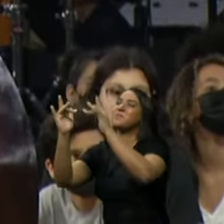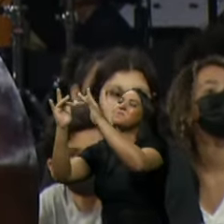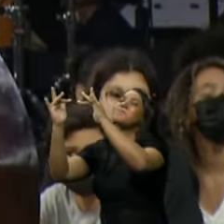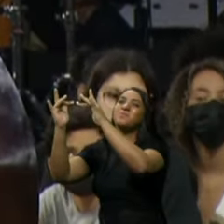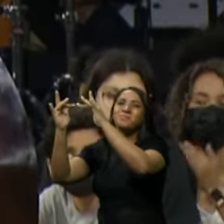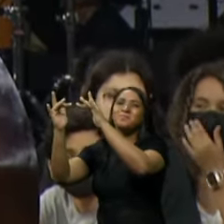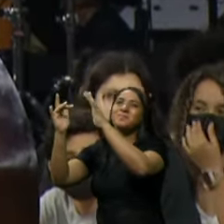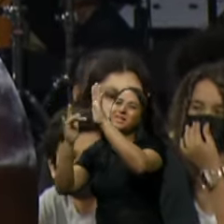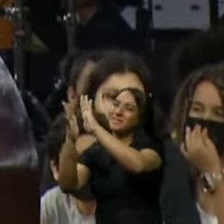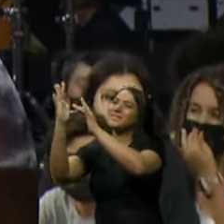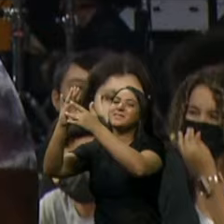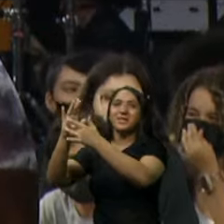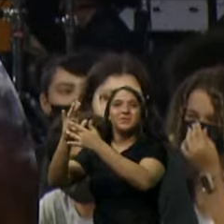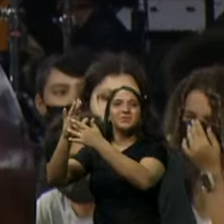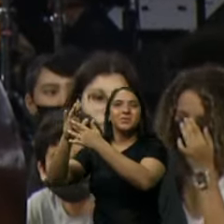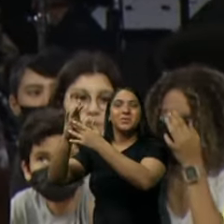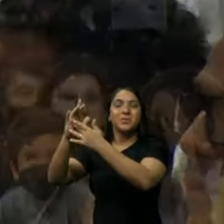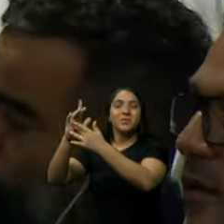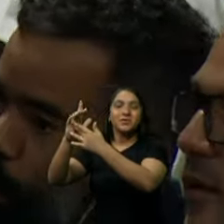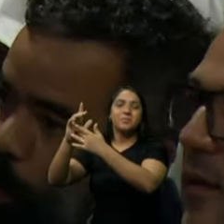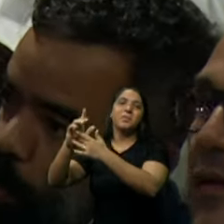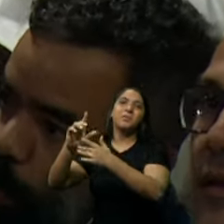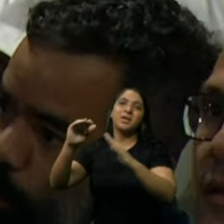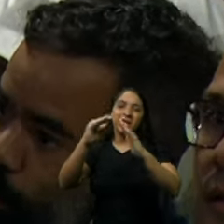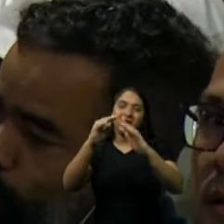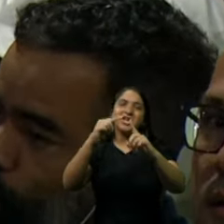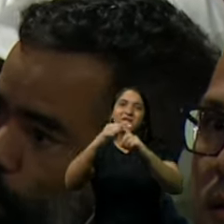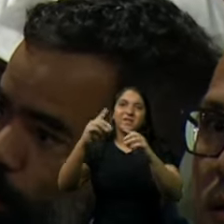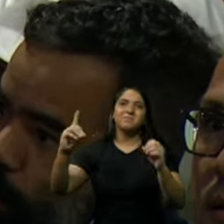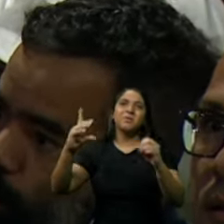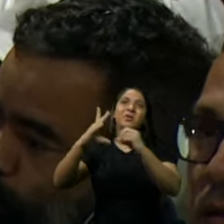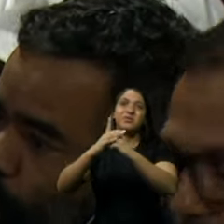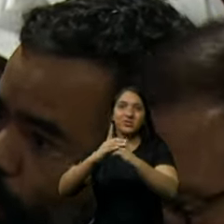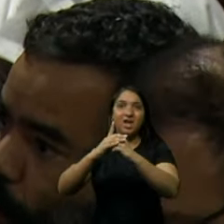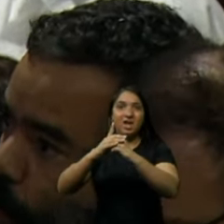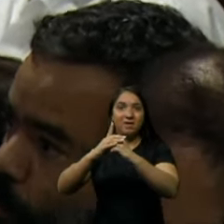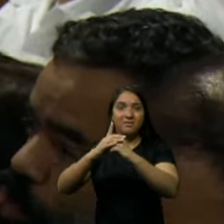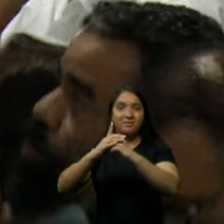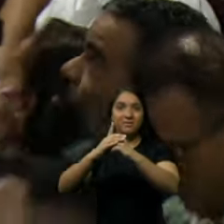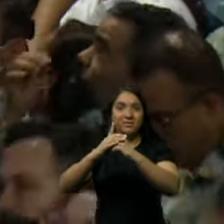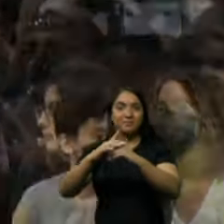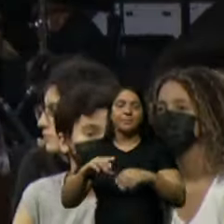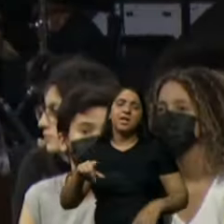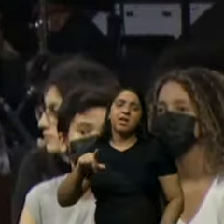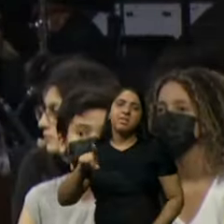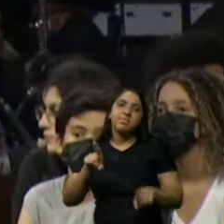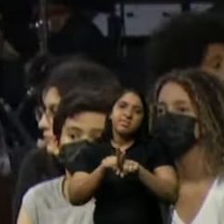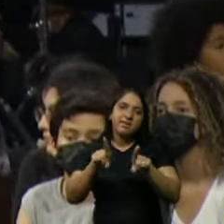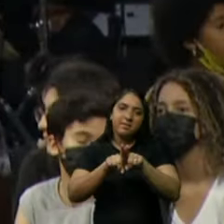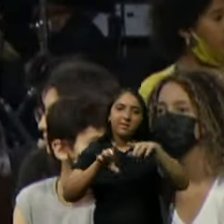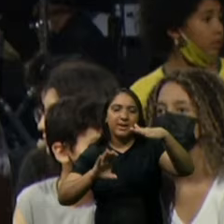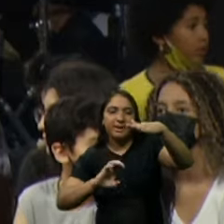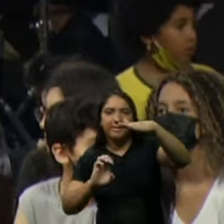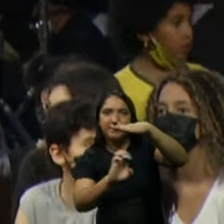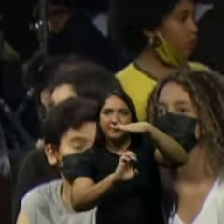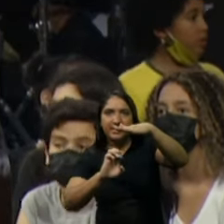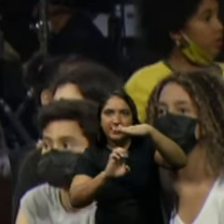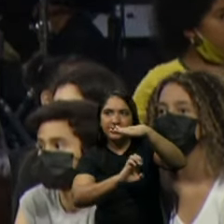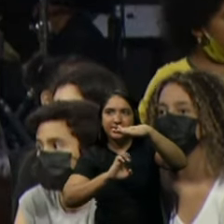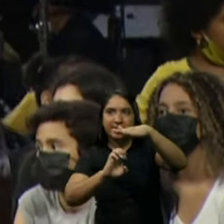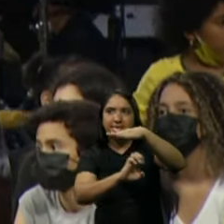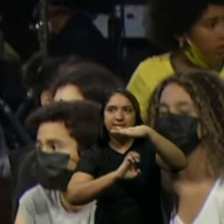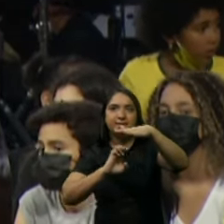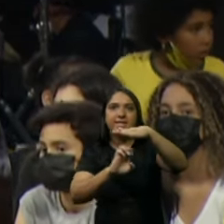através desse dessa missão deste ministério e um empresário que a esposa tava vindo no culto ele não queria